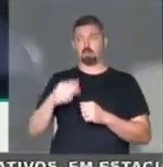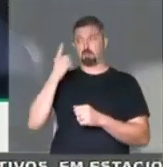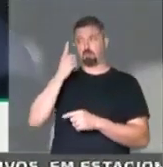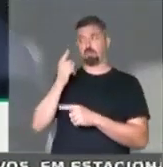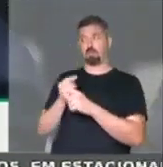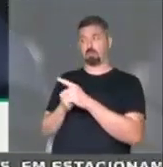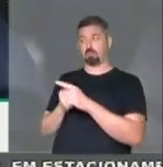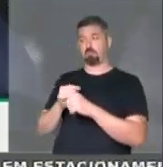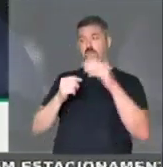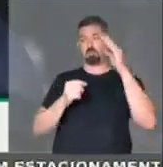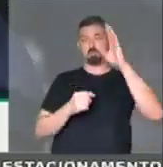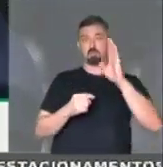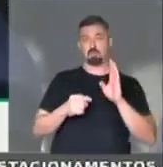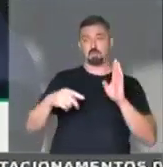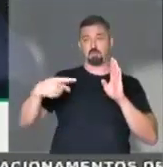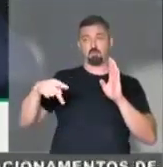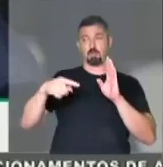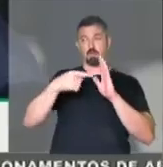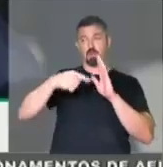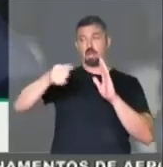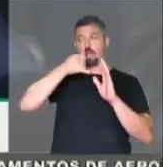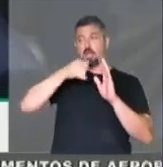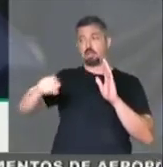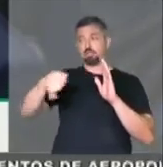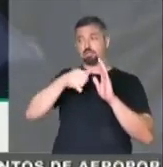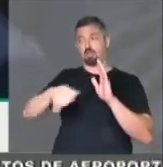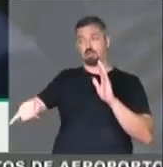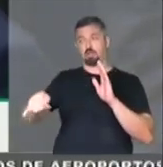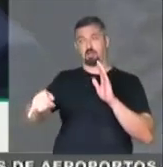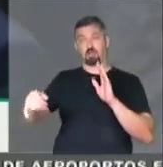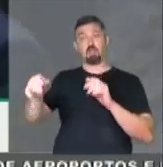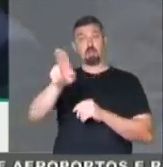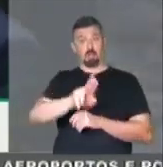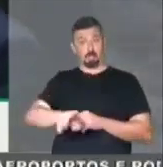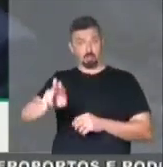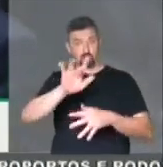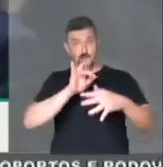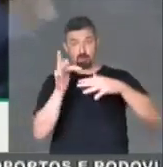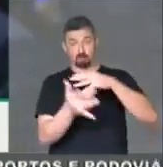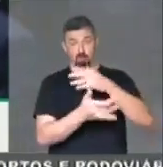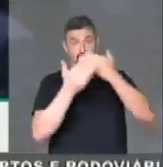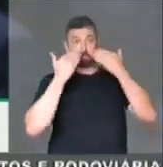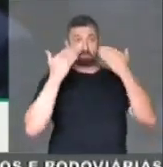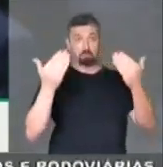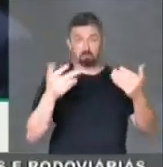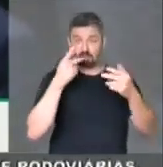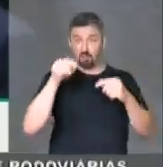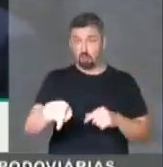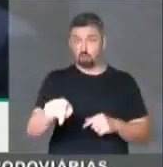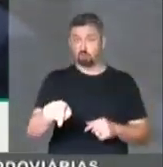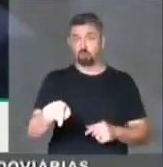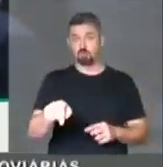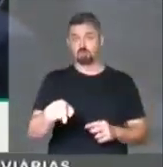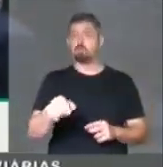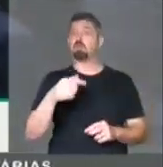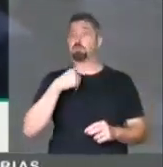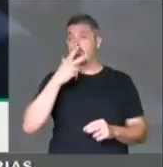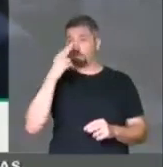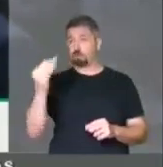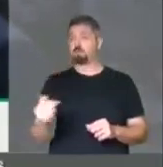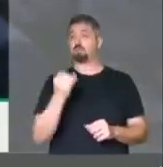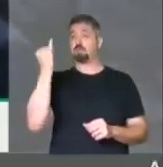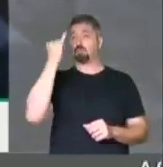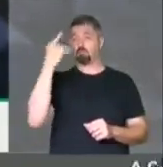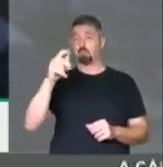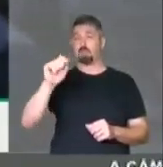Ivan, entre Brasil e Paraguai. Ele utilizou as redes sociais para dizer isso. E acho que é